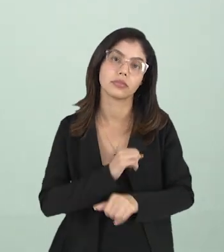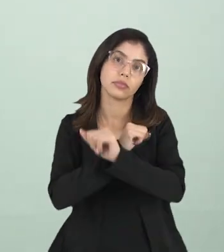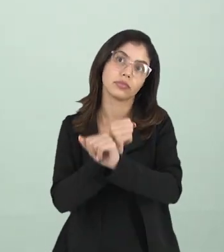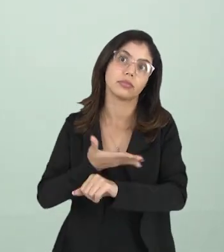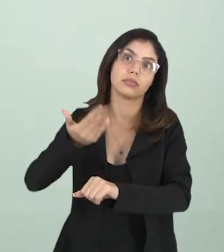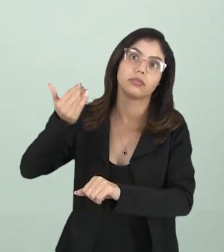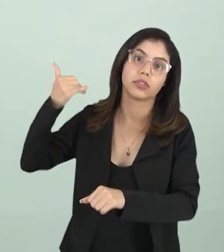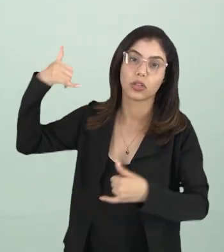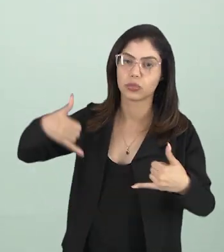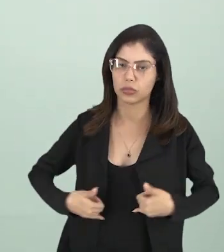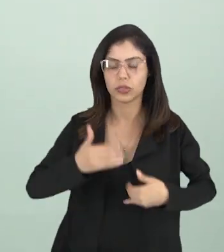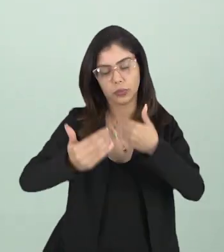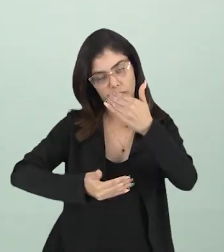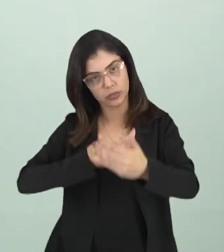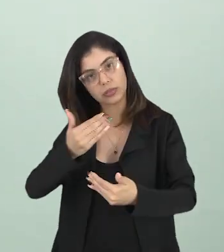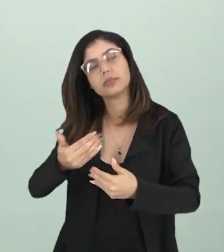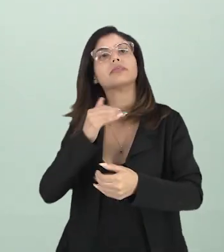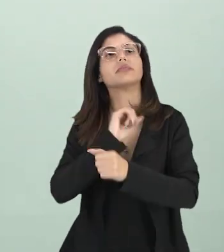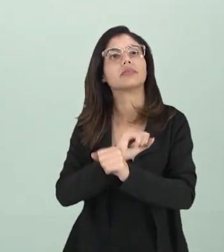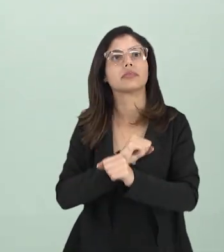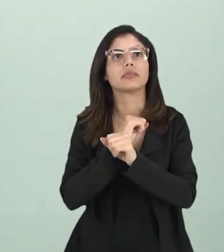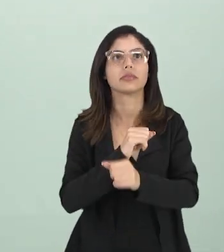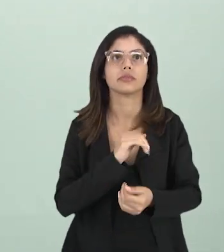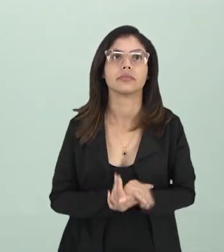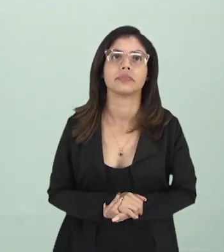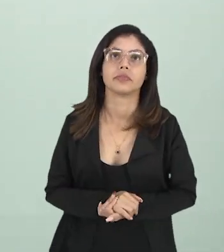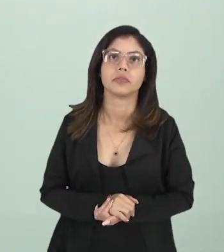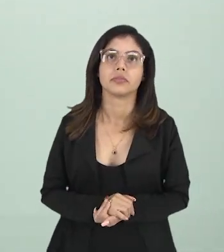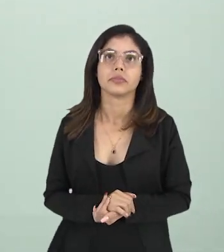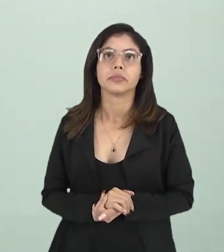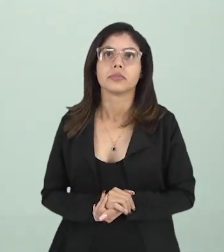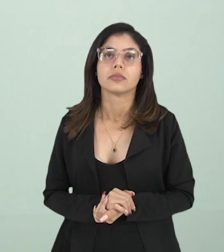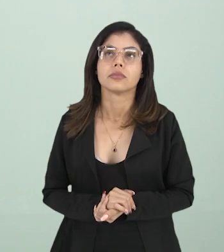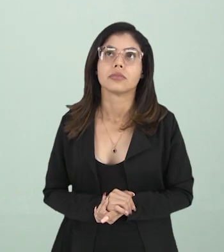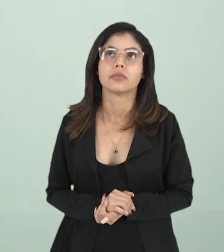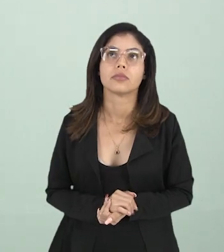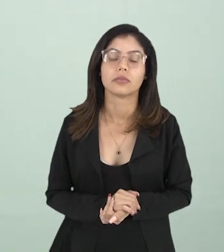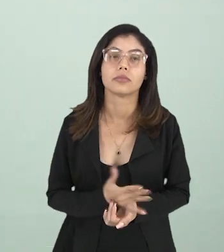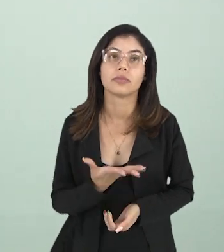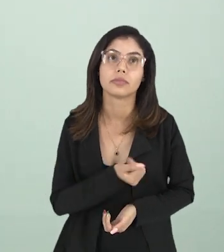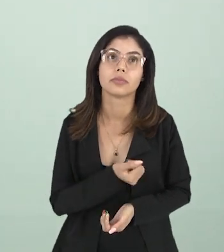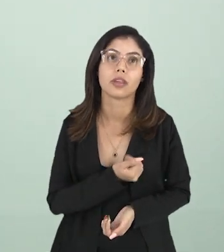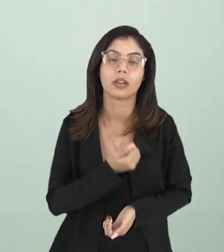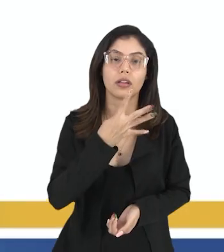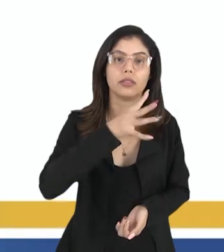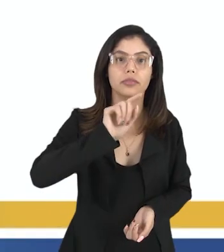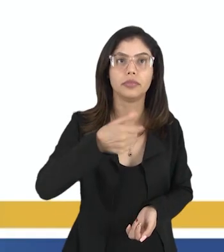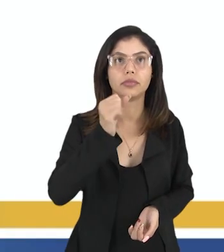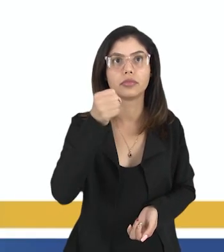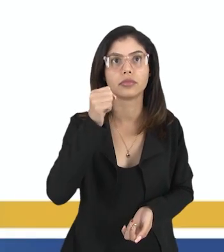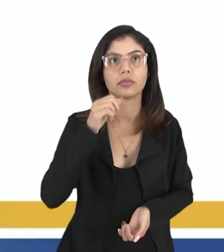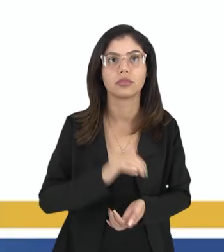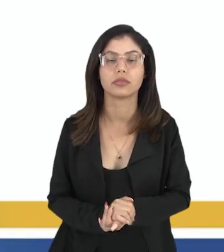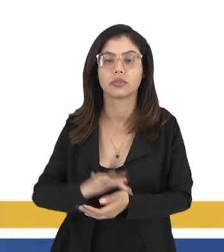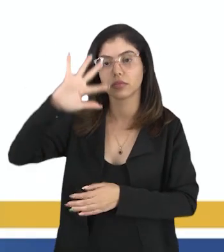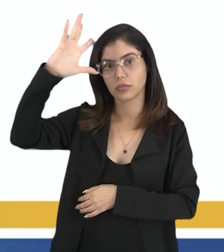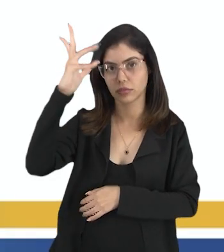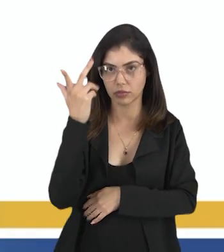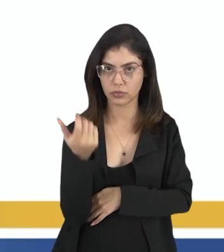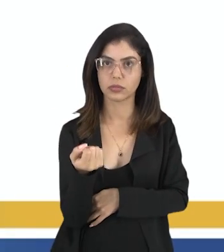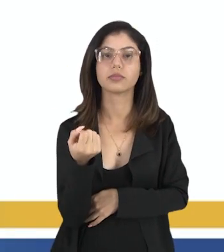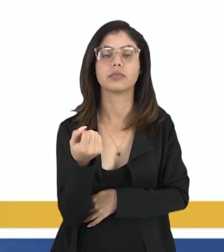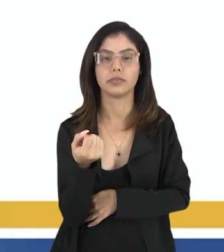ele sofreu esse processo de escravização, E a gente tem um número aí de 4,8 milhões,